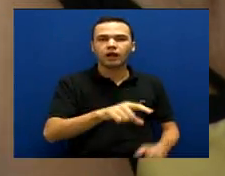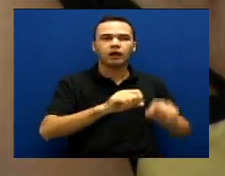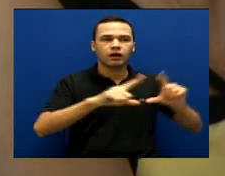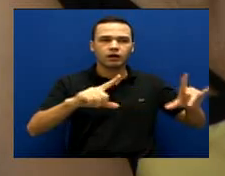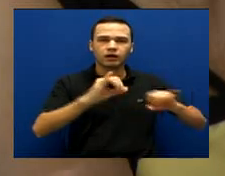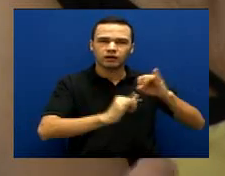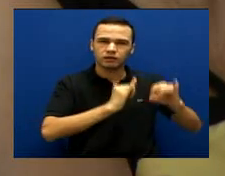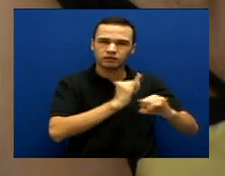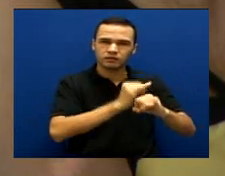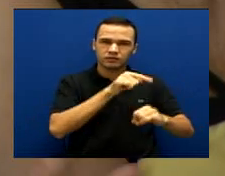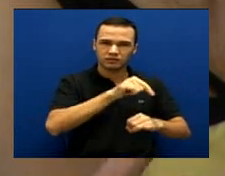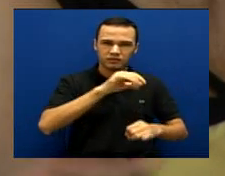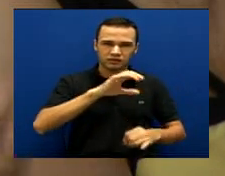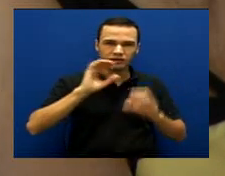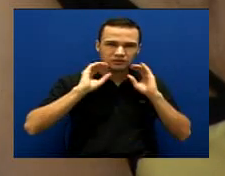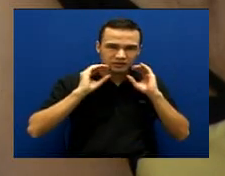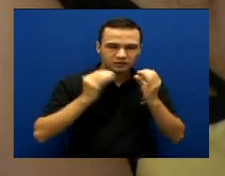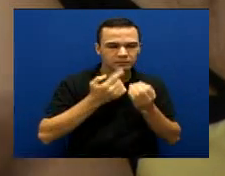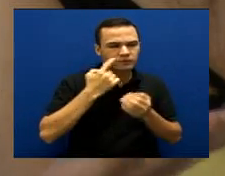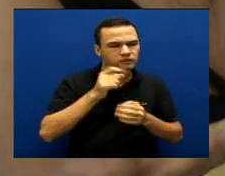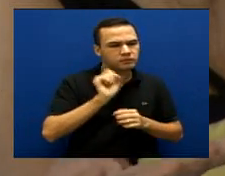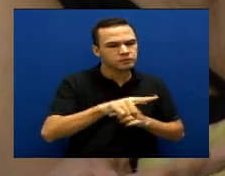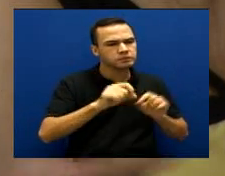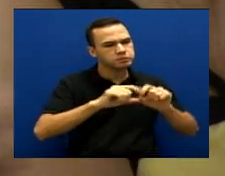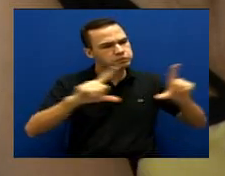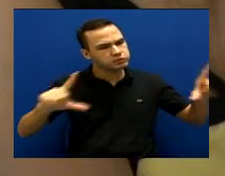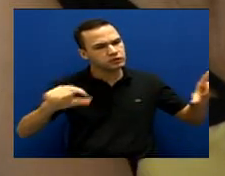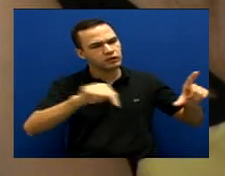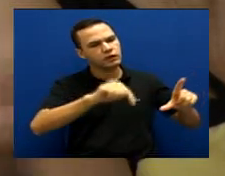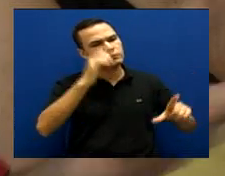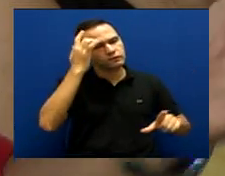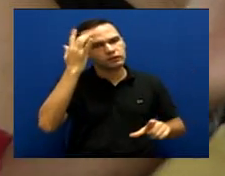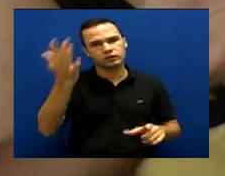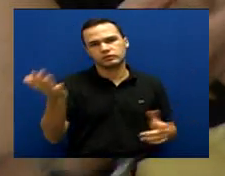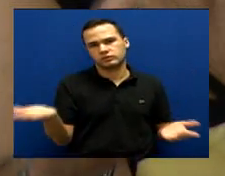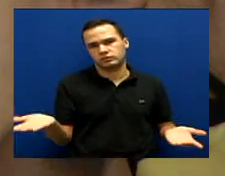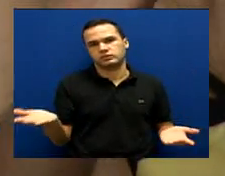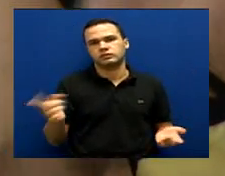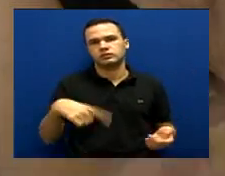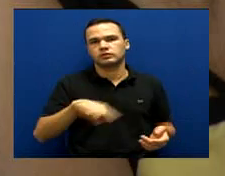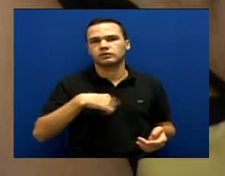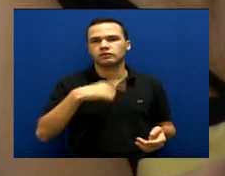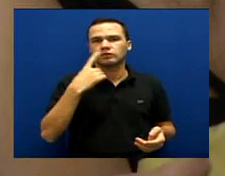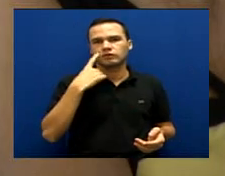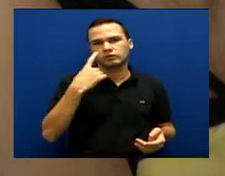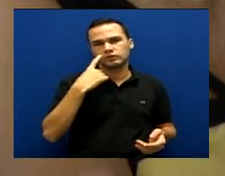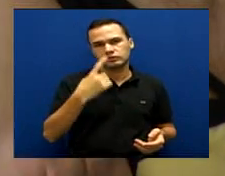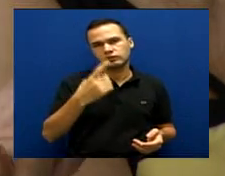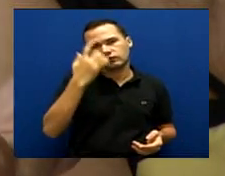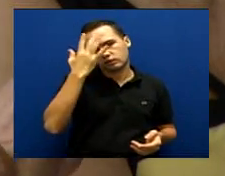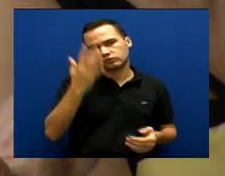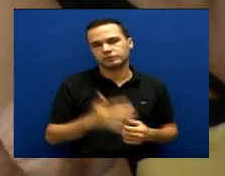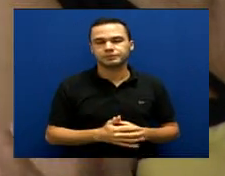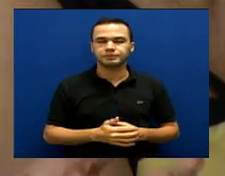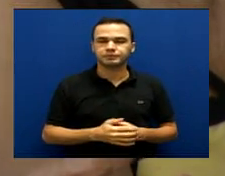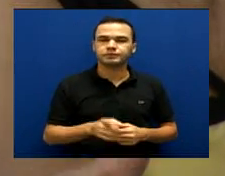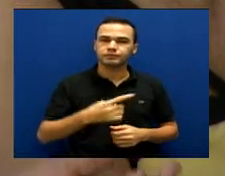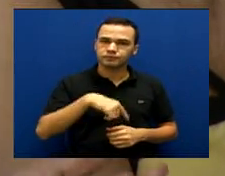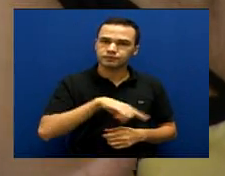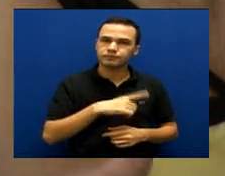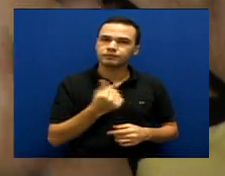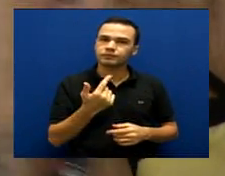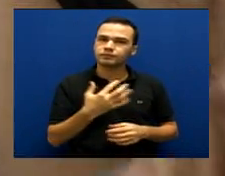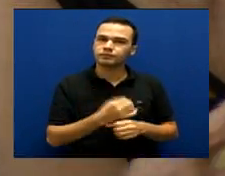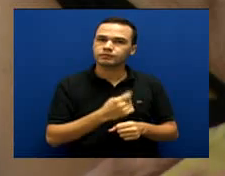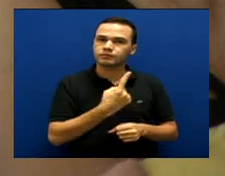procurar tudo mas o que a gente somando é simples é conta de japoneses e quitanda com todo o respeito é bom nós gastamos